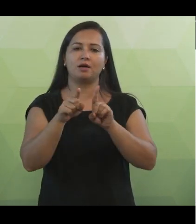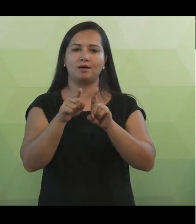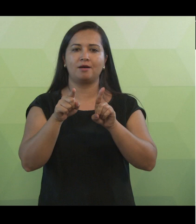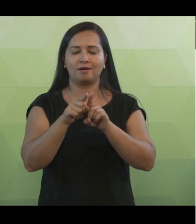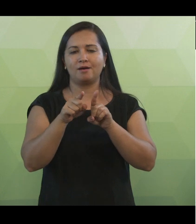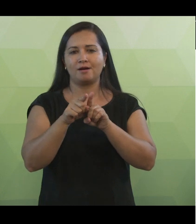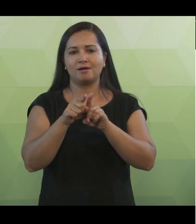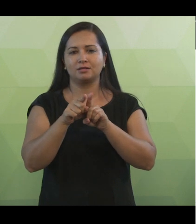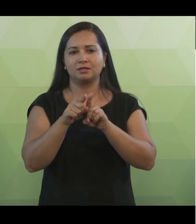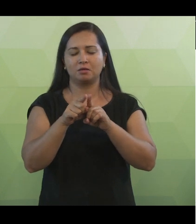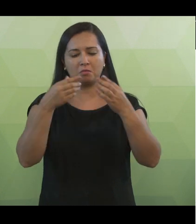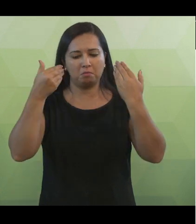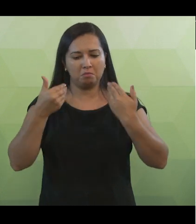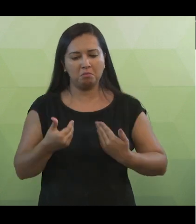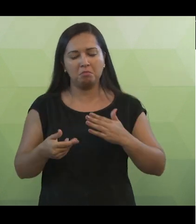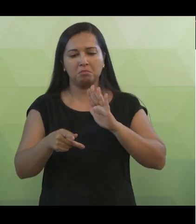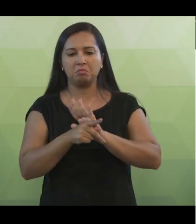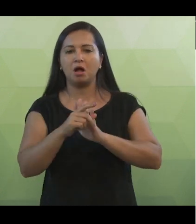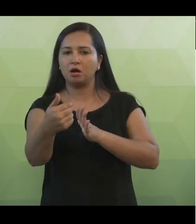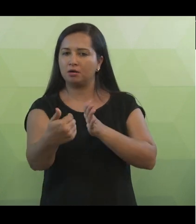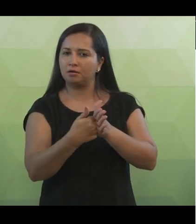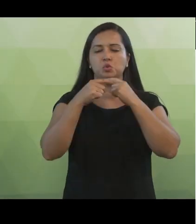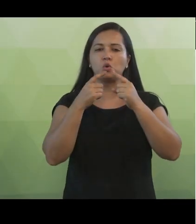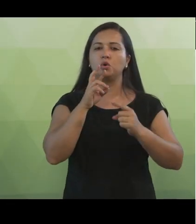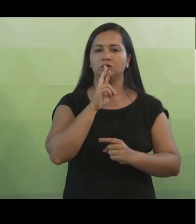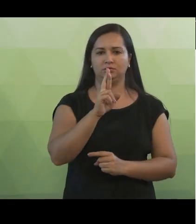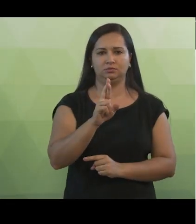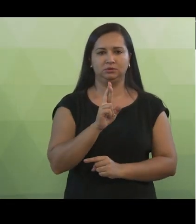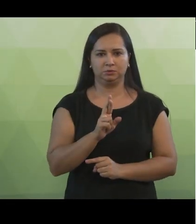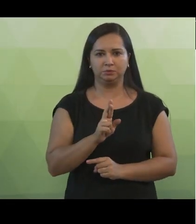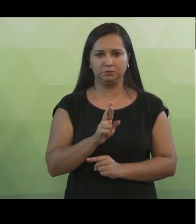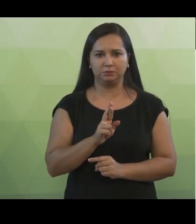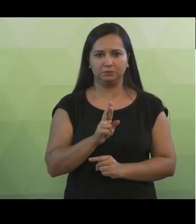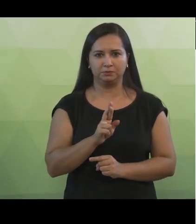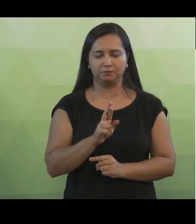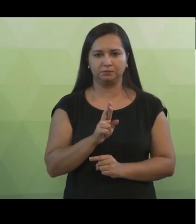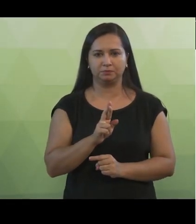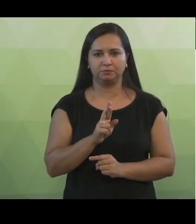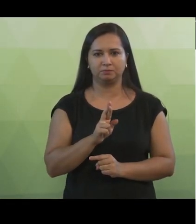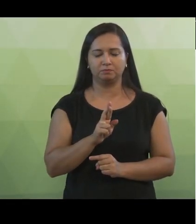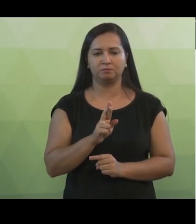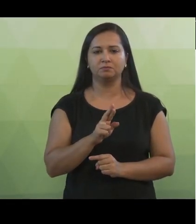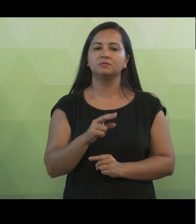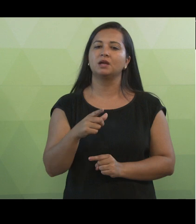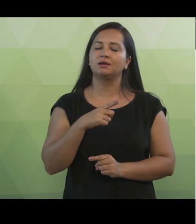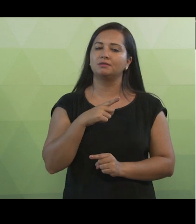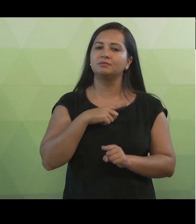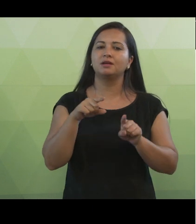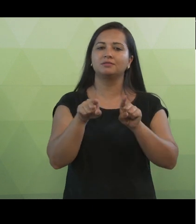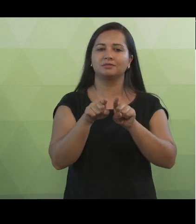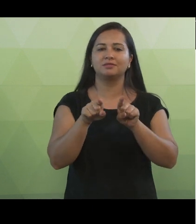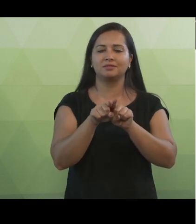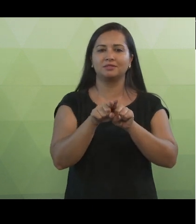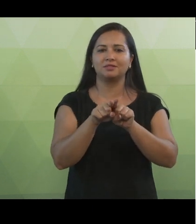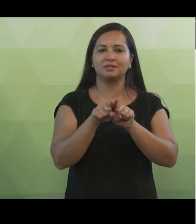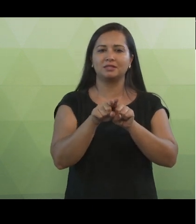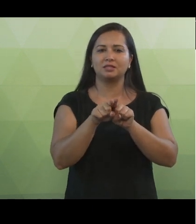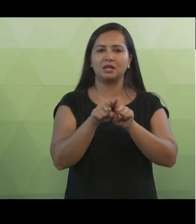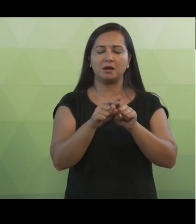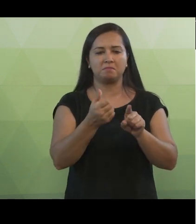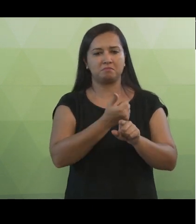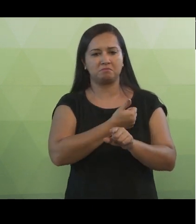me coloco também à inteira disposição para qualquer outro esclarecimento, e o meu contato